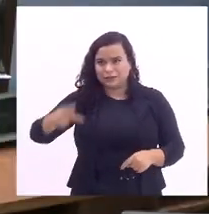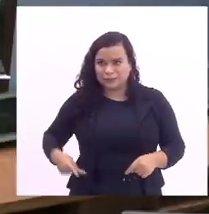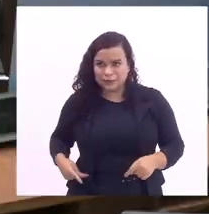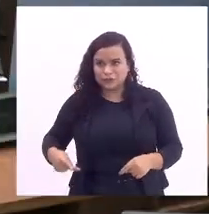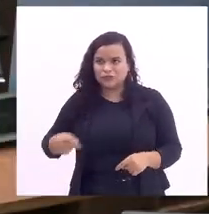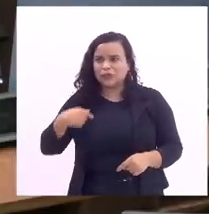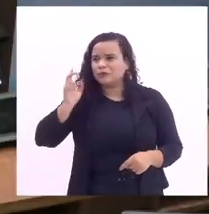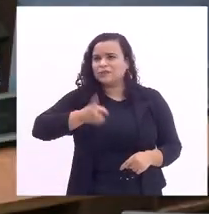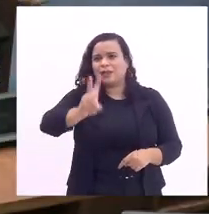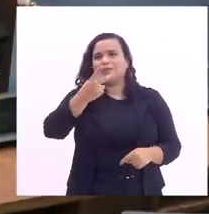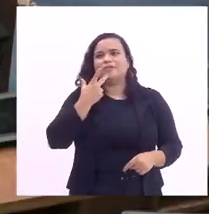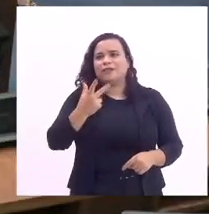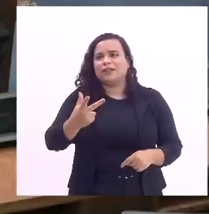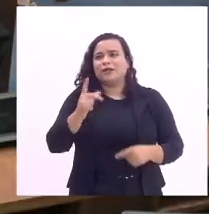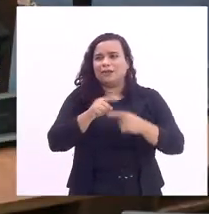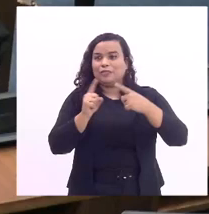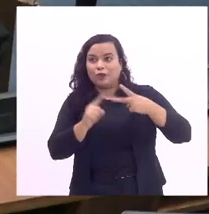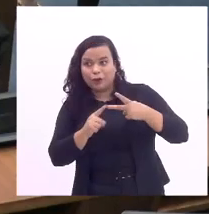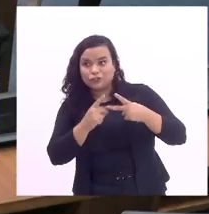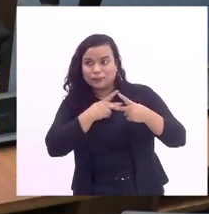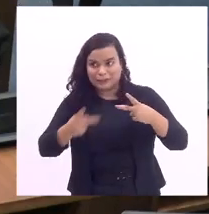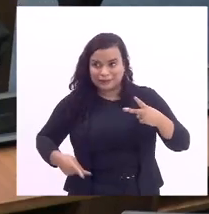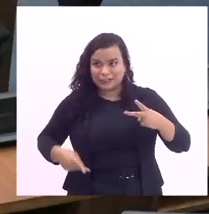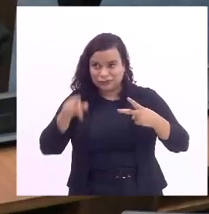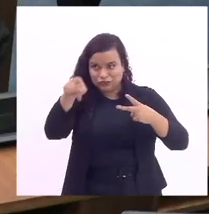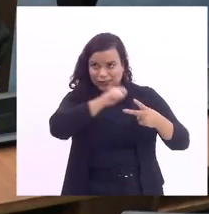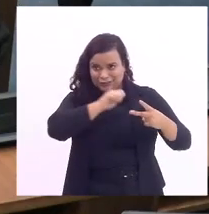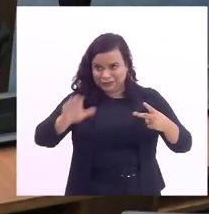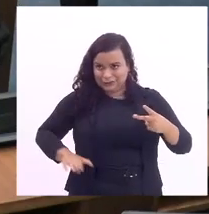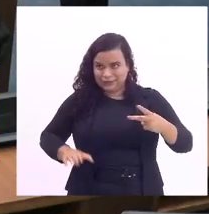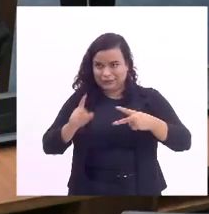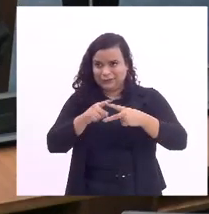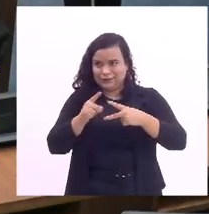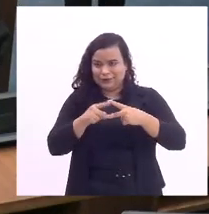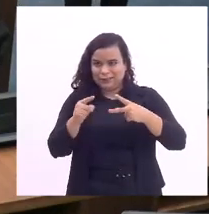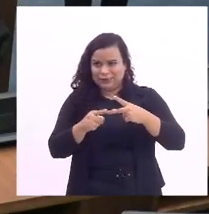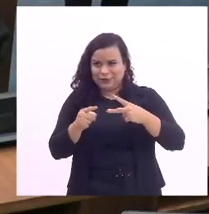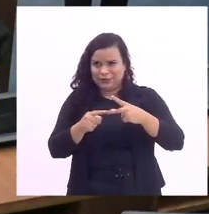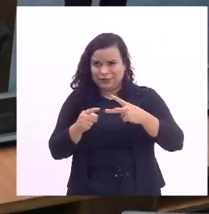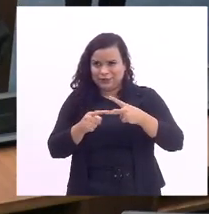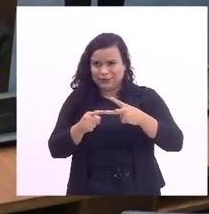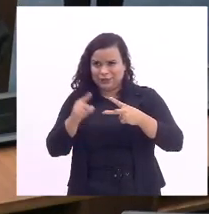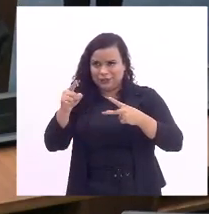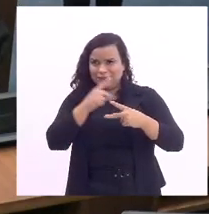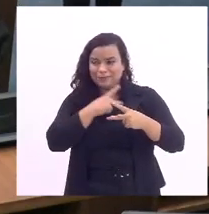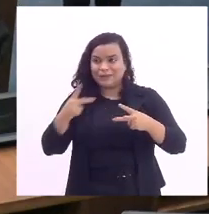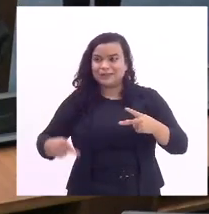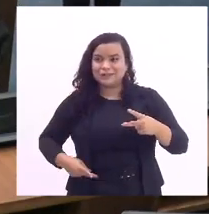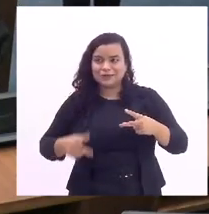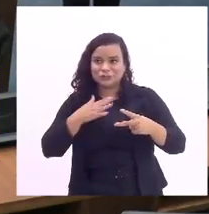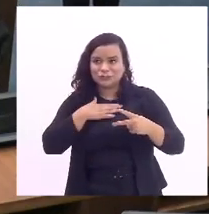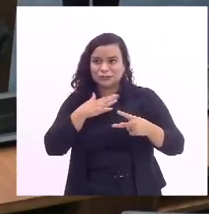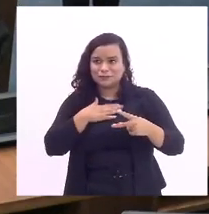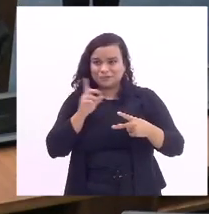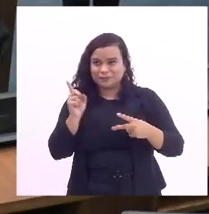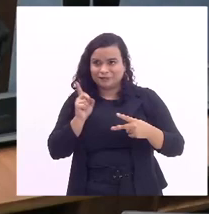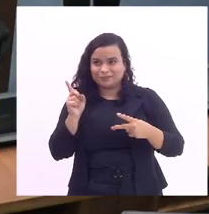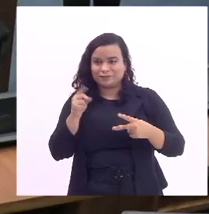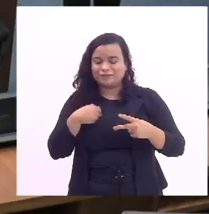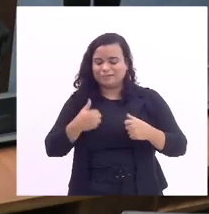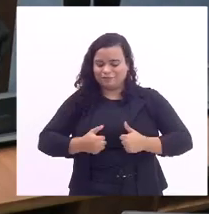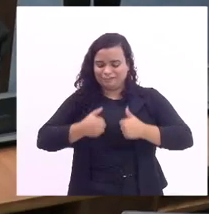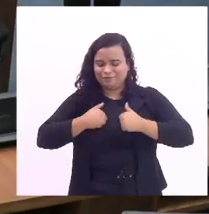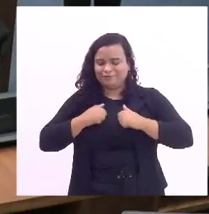Eu sempre gosto de dizer isso. Tenho dois presidentes. Vossa Excelência, o meu presidente aqui na Assembleia, e o meu presidente, com quem eu tenho